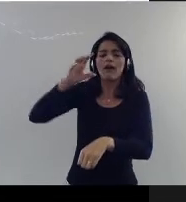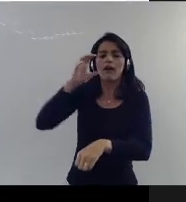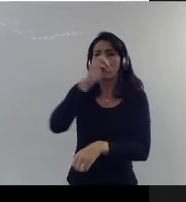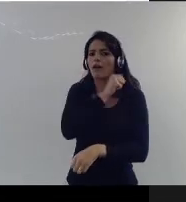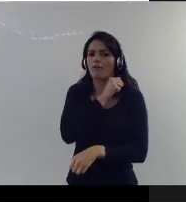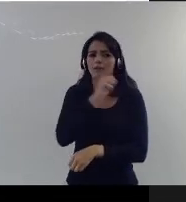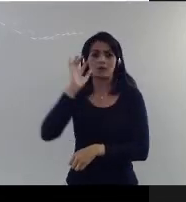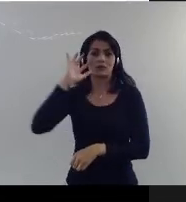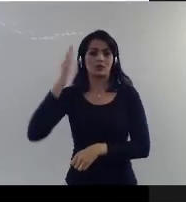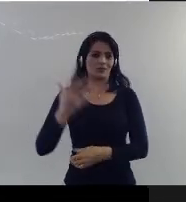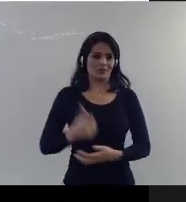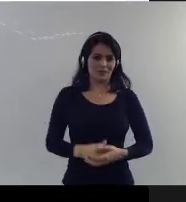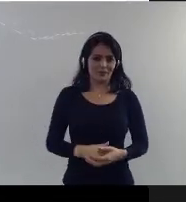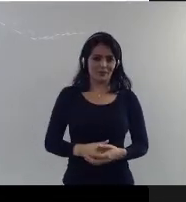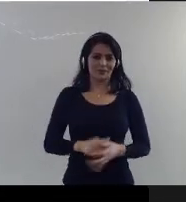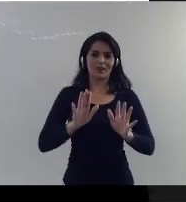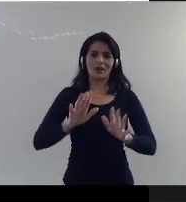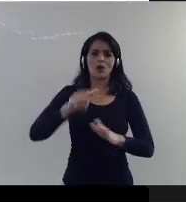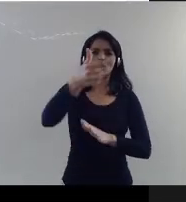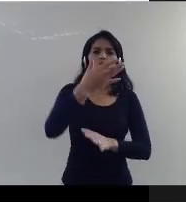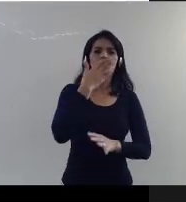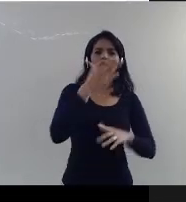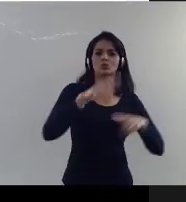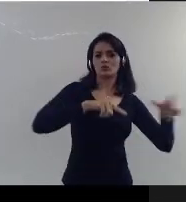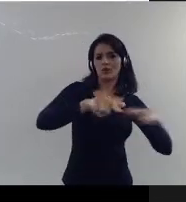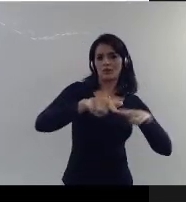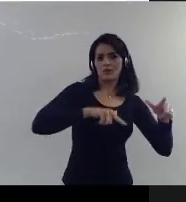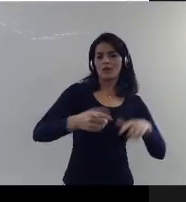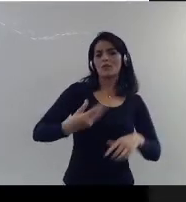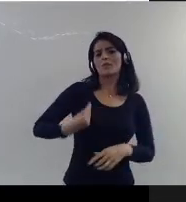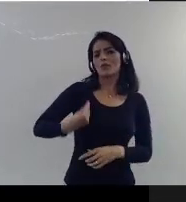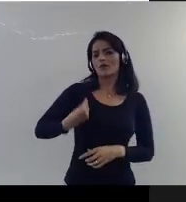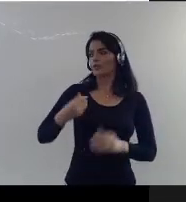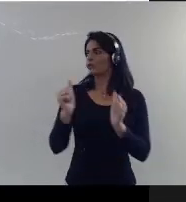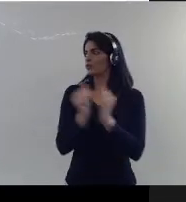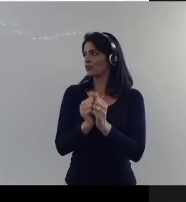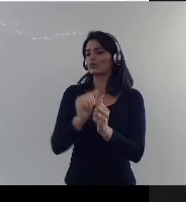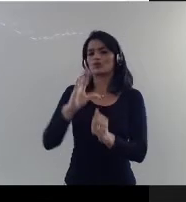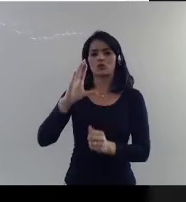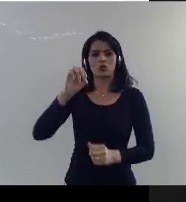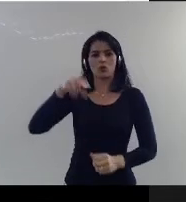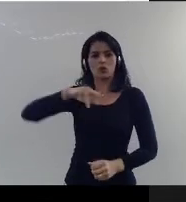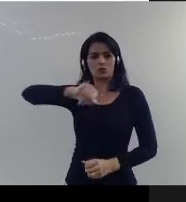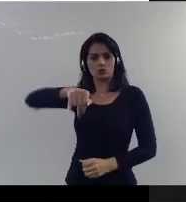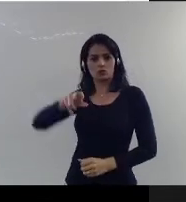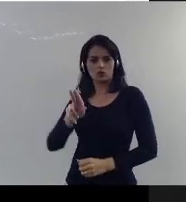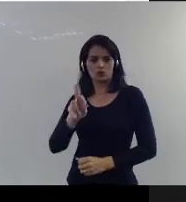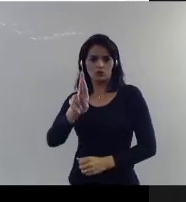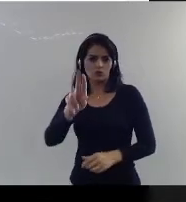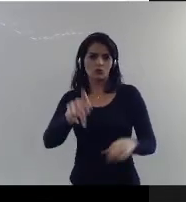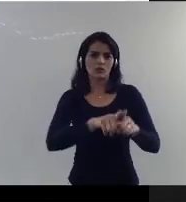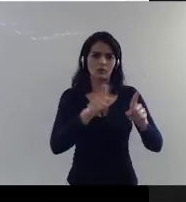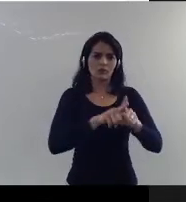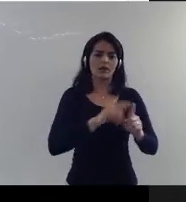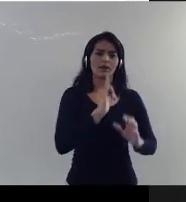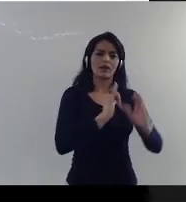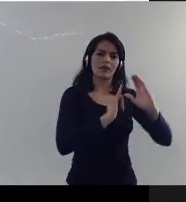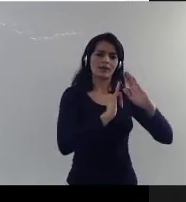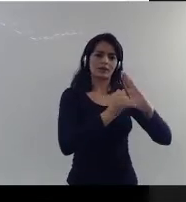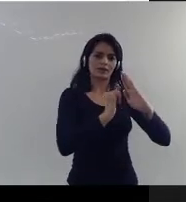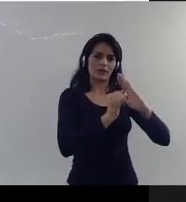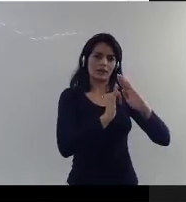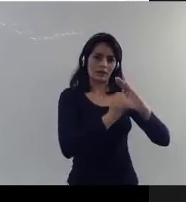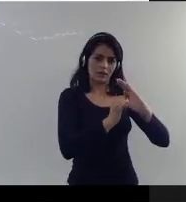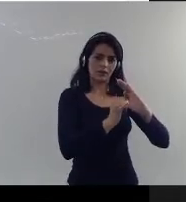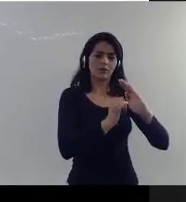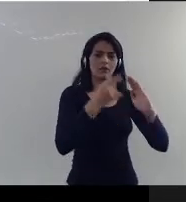melhor. Então, esse é um outro trabalho que eu tive a oportunidade de participar recente, junto com o Conjur, né? E uma das startups aqui do